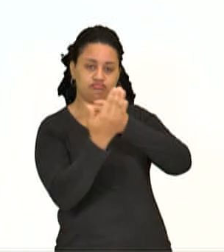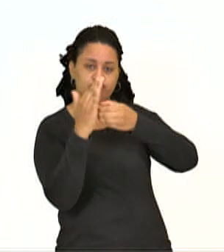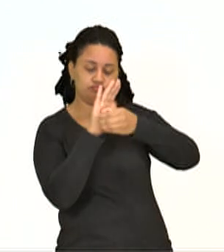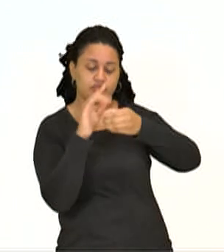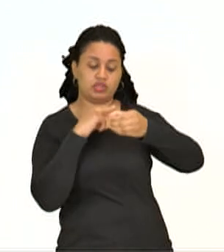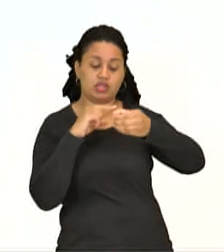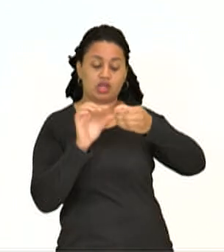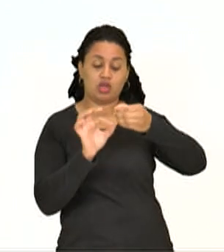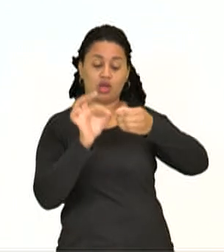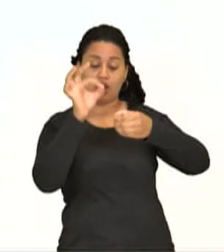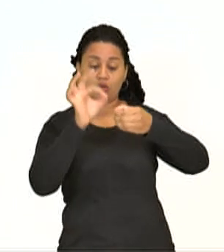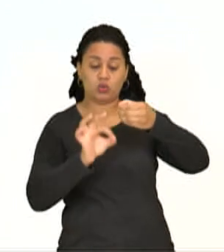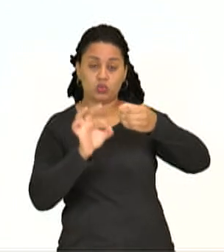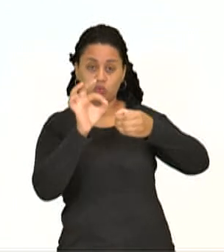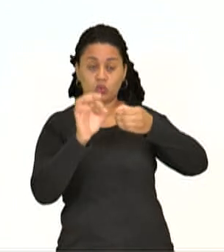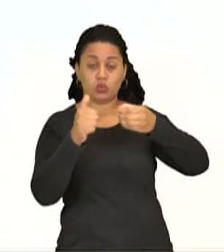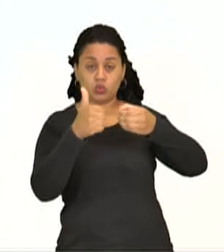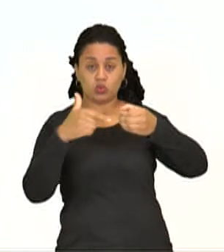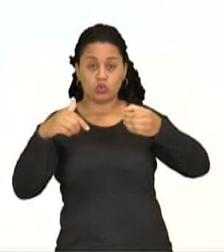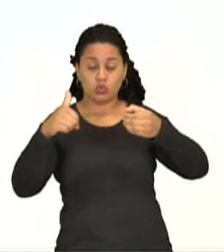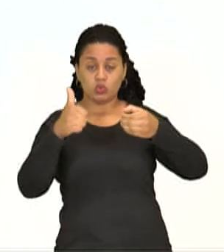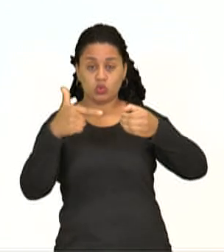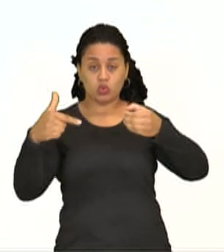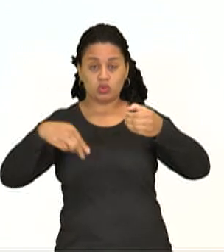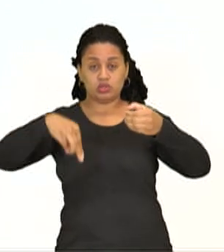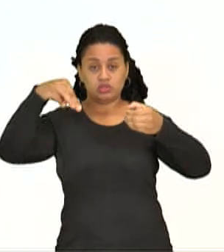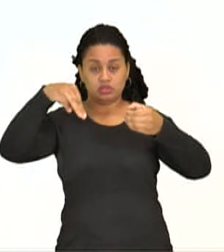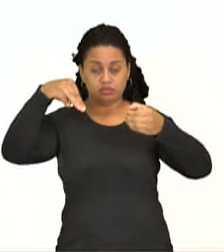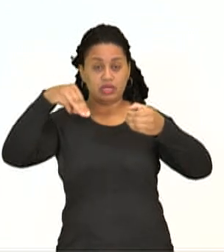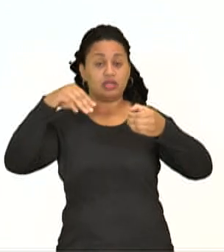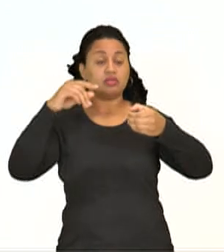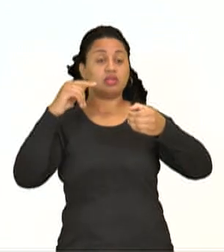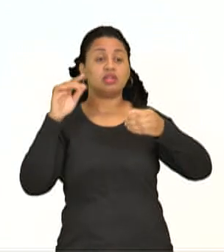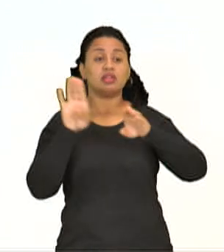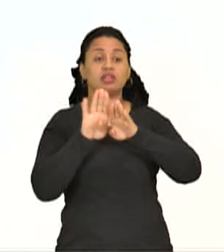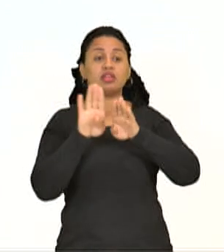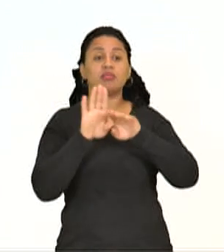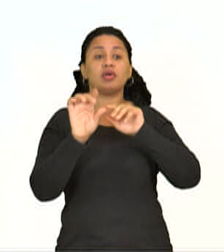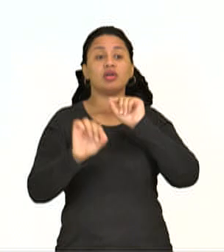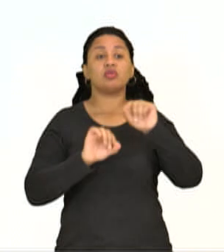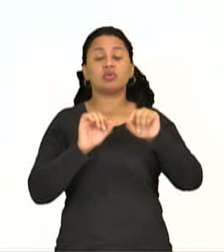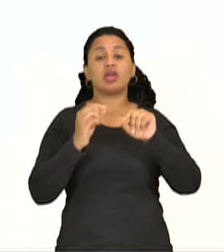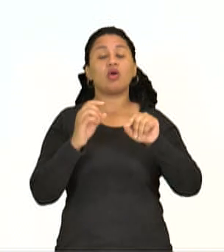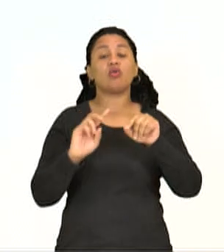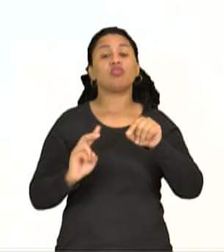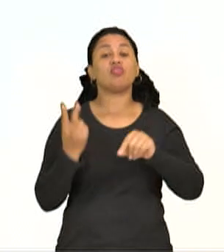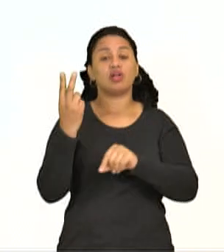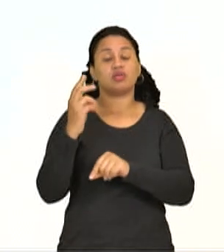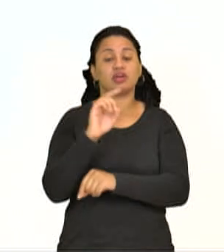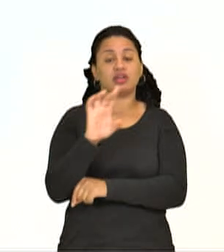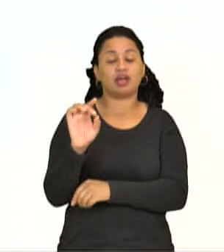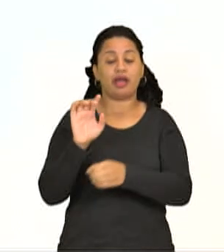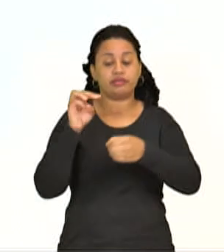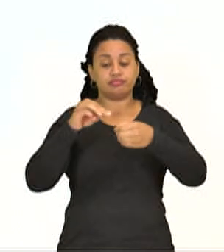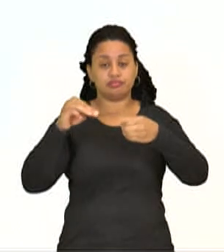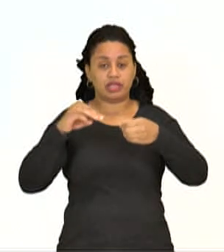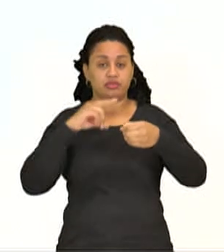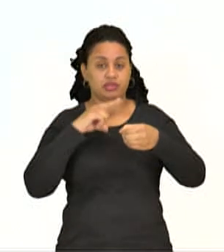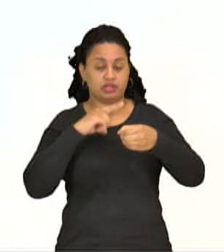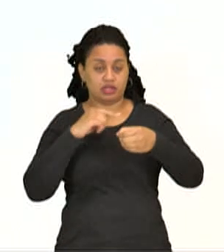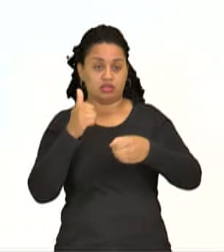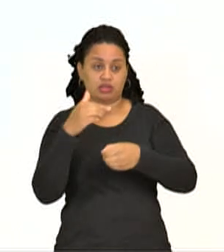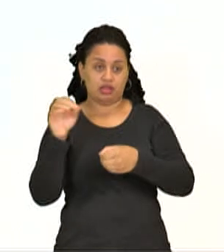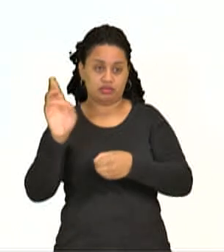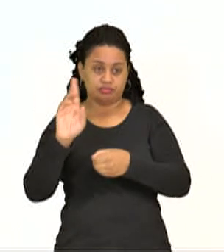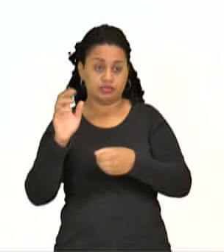altura, 12 metros, e tenho o custo de cada metro quadrado. Para eu saber o custo, eu preciso saber a área lateral. Então,